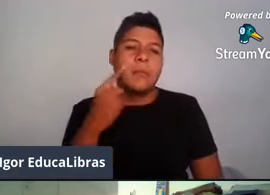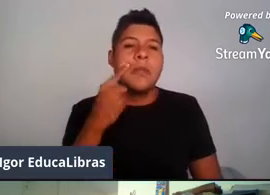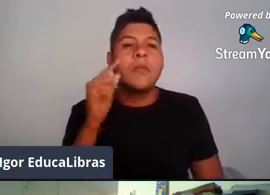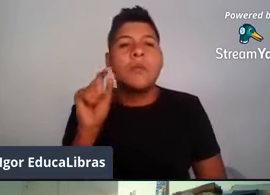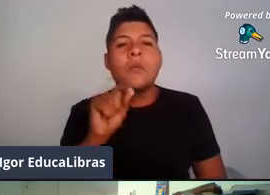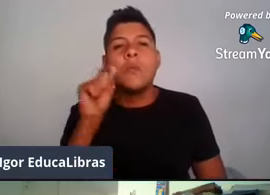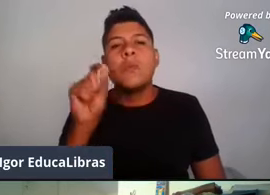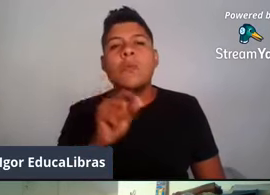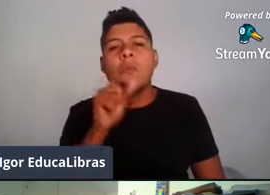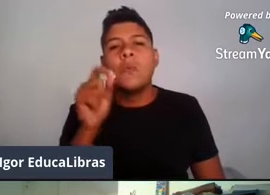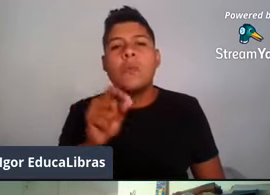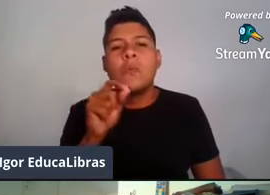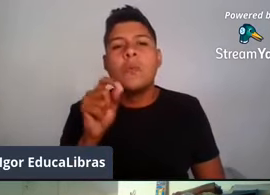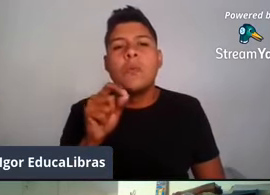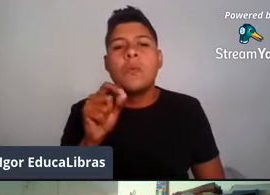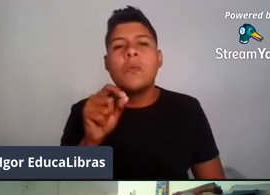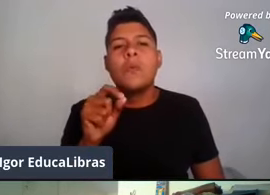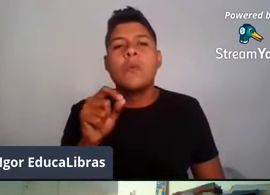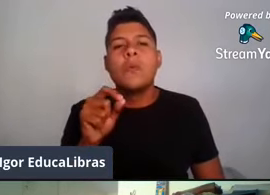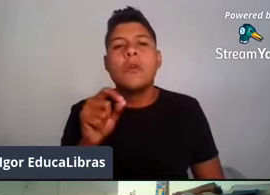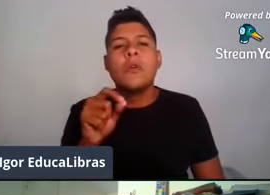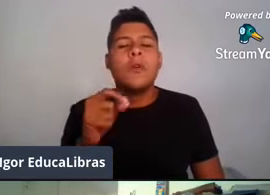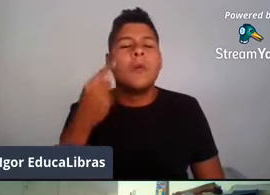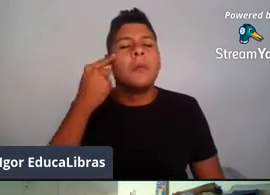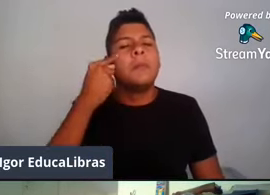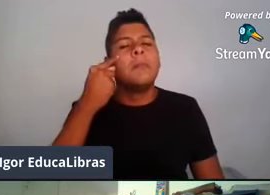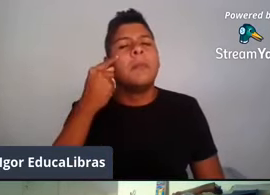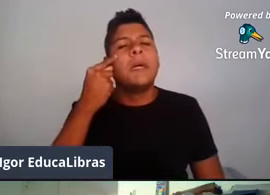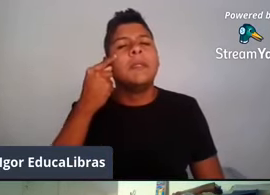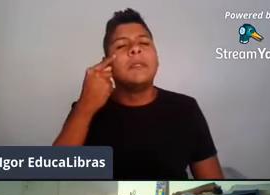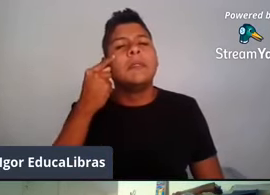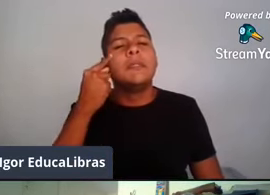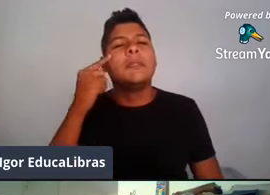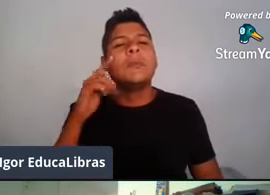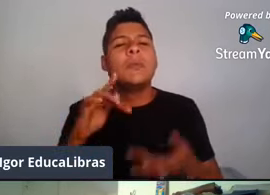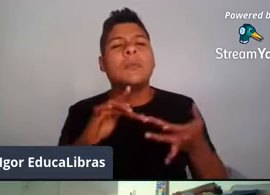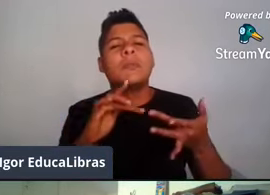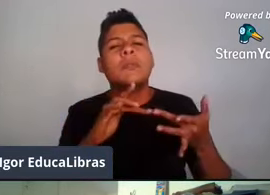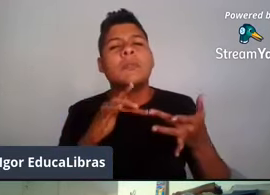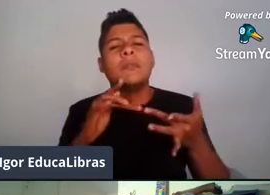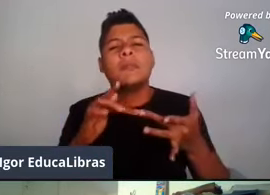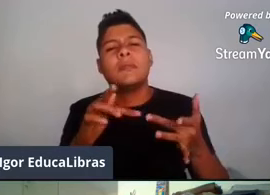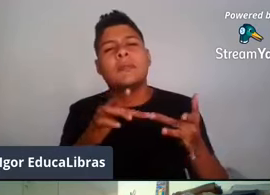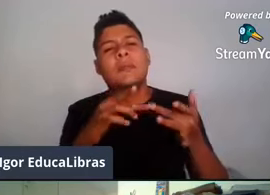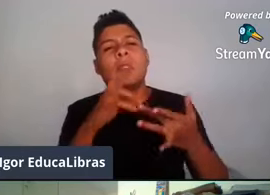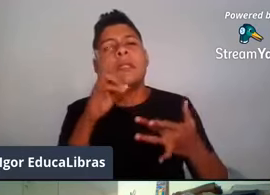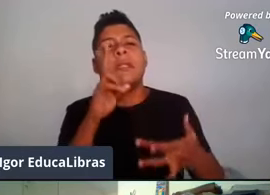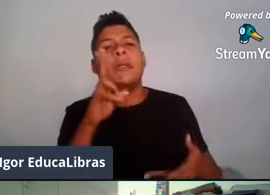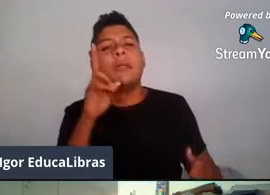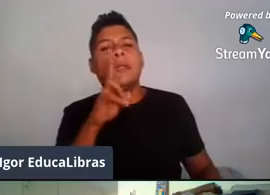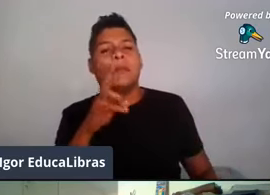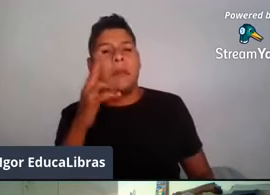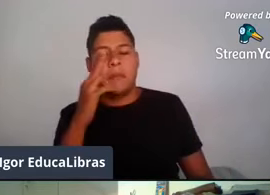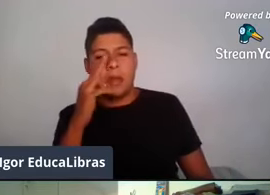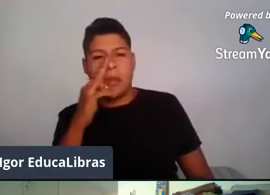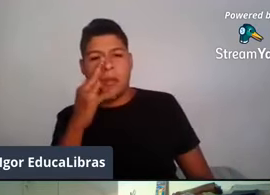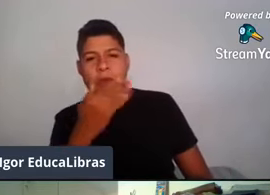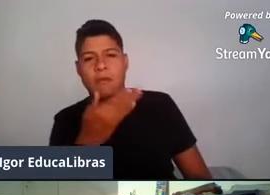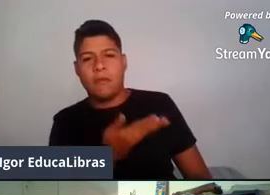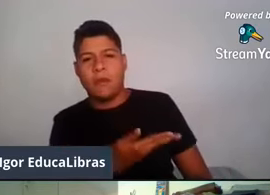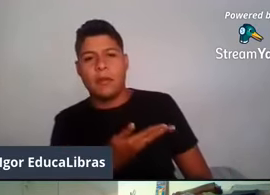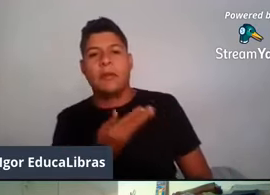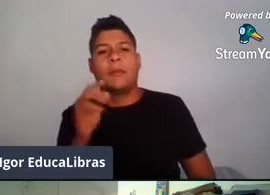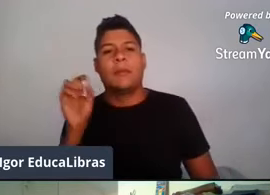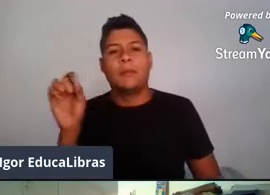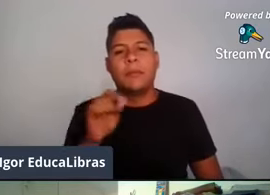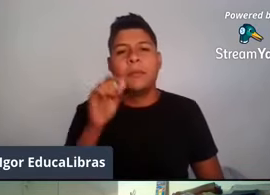pensei na minha... Eu fiquei pensando nos meus contatos e tudo mais, e lembrei da Marinalva. Eu digo que a Marinalva